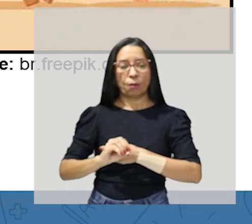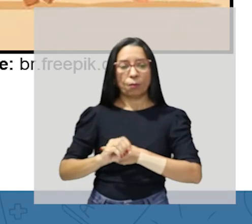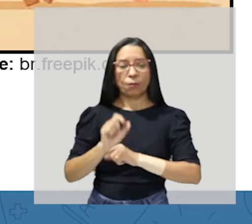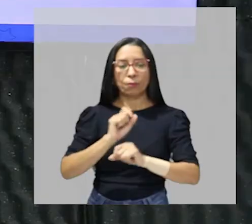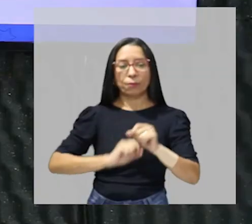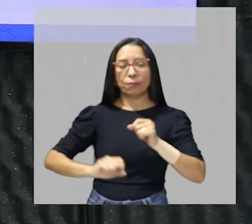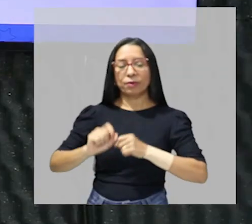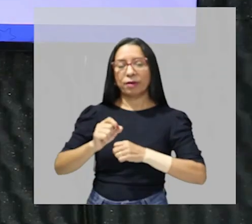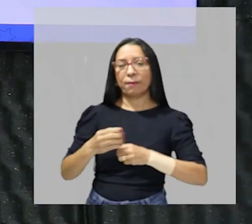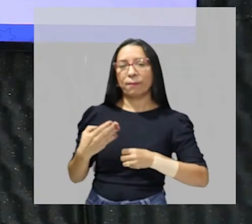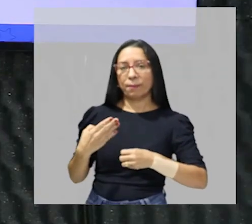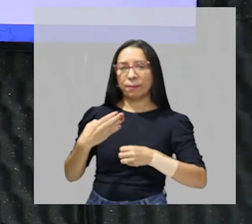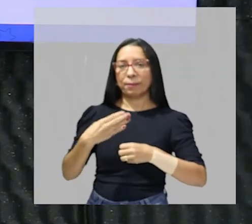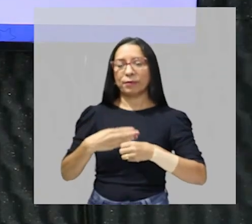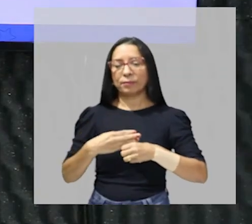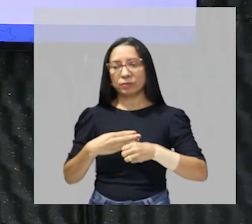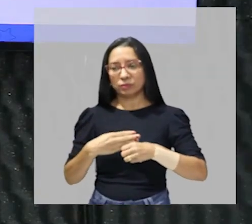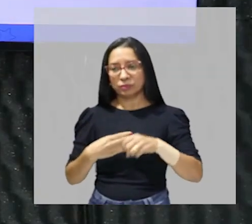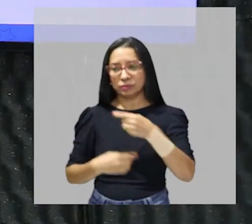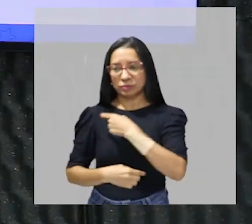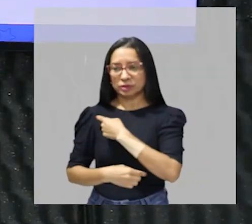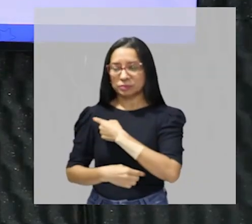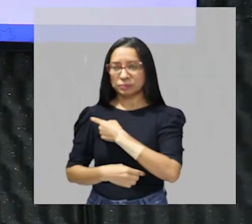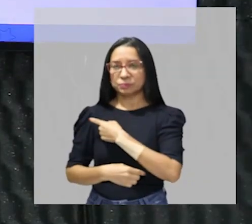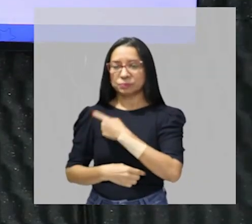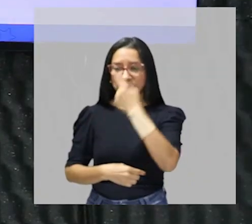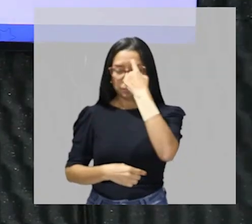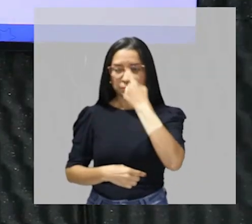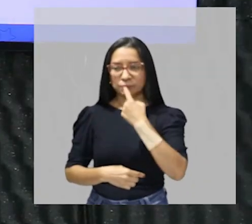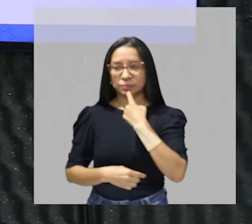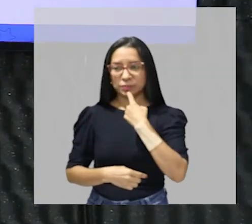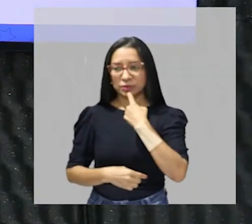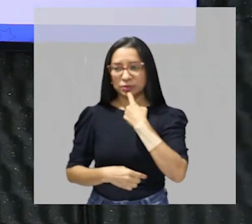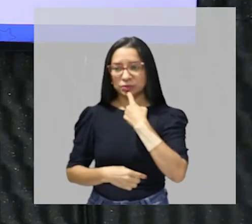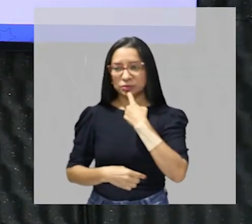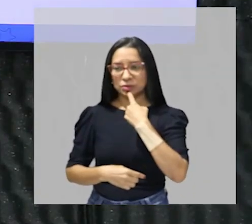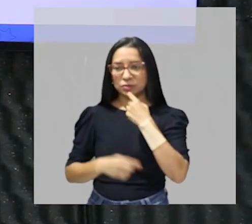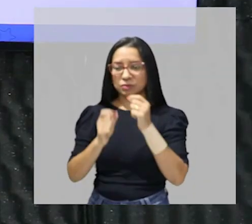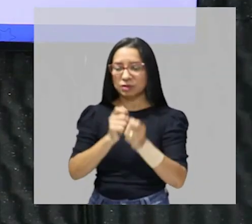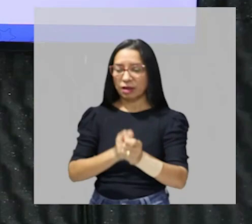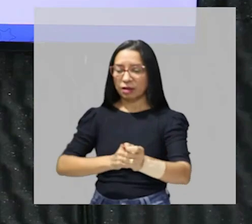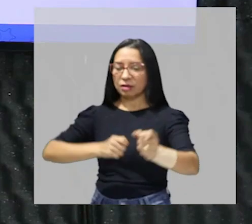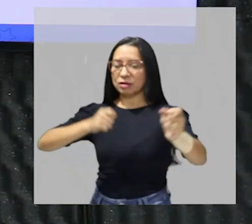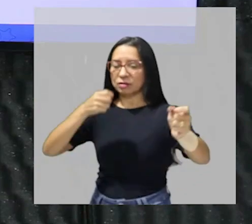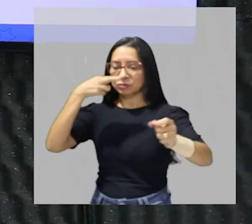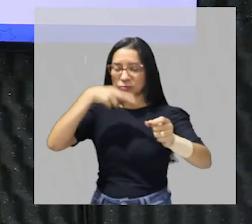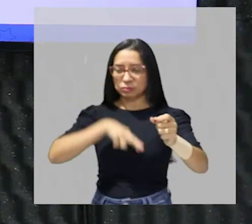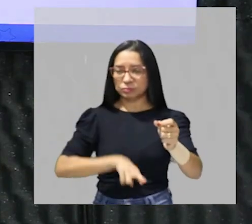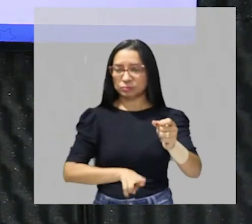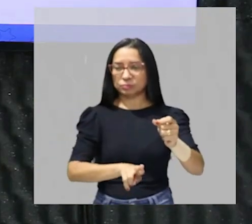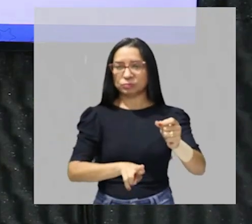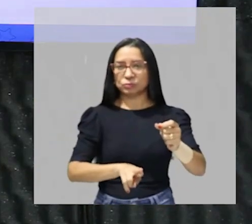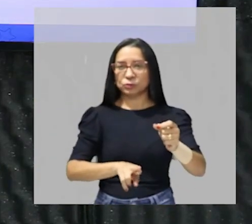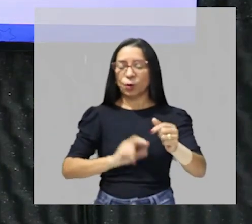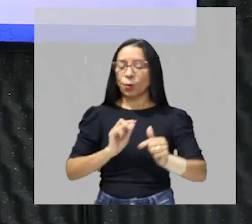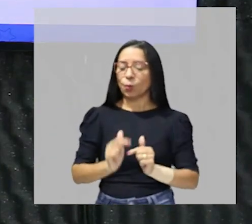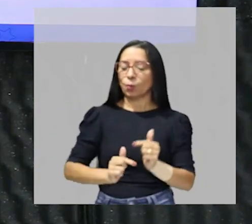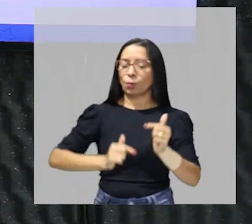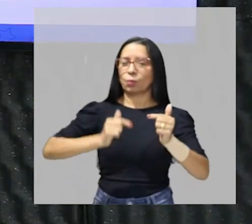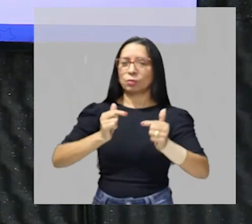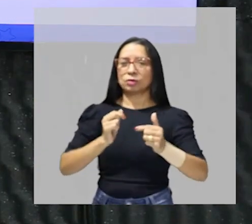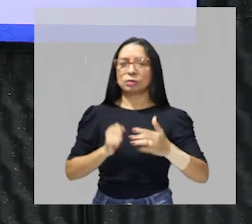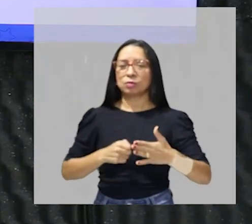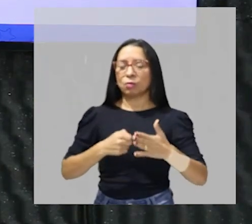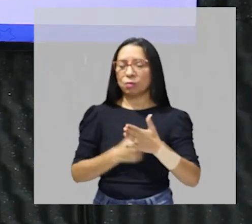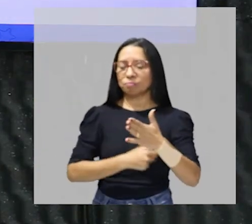faz a lança ali, ele lança aquela sua lança para matar o mamute, ele vai lutar contra aquele mamute. Ele está lutando contra aquele mamute.